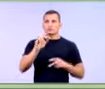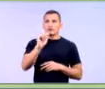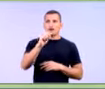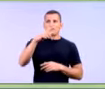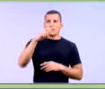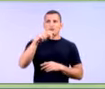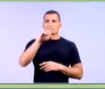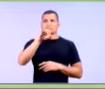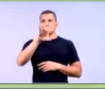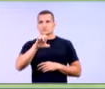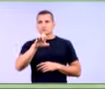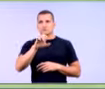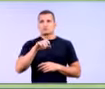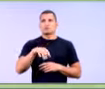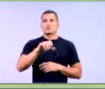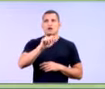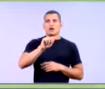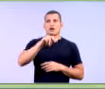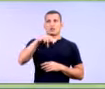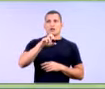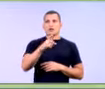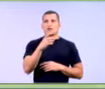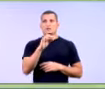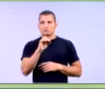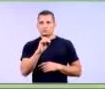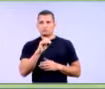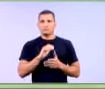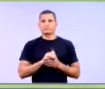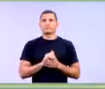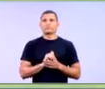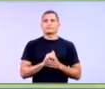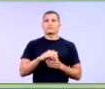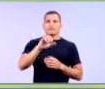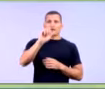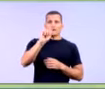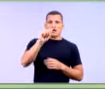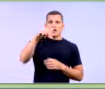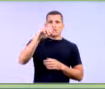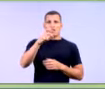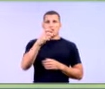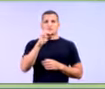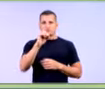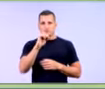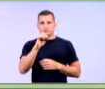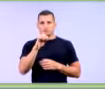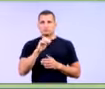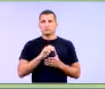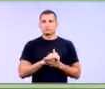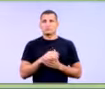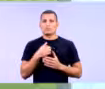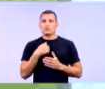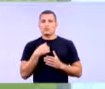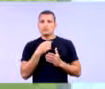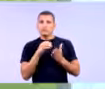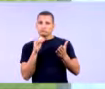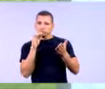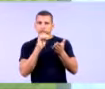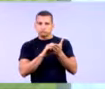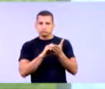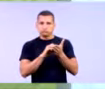anexo. O anexo, só para vocês se situarem, eu vou aplicar um questionário enquanto